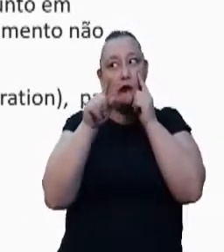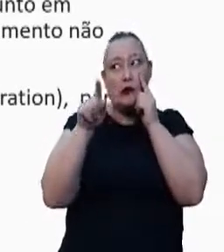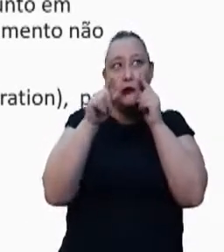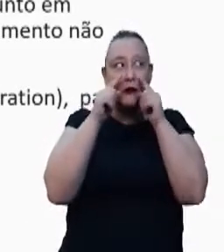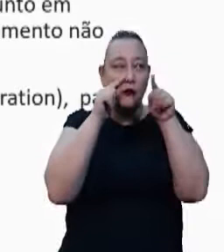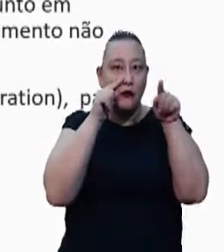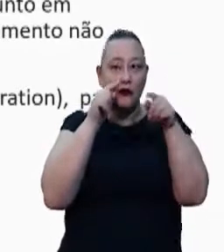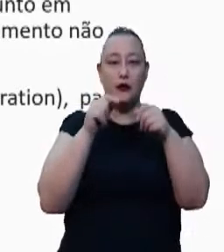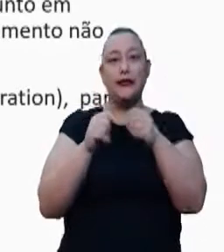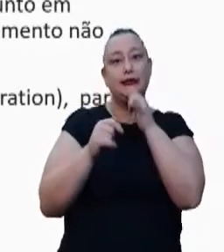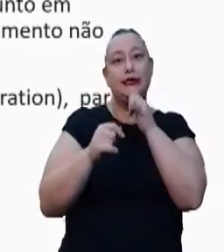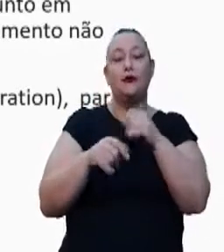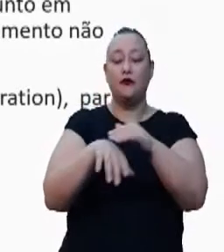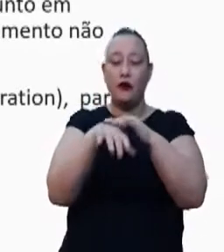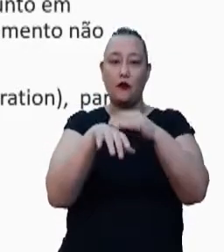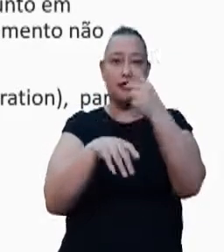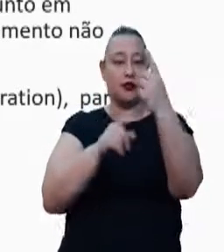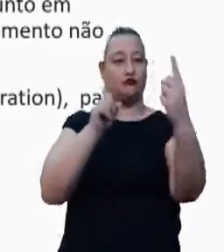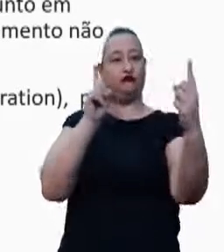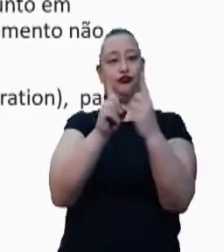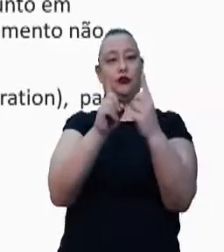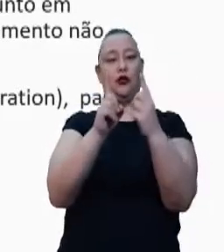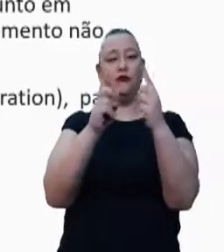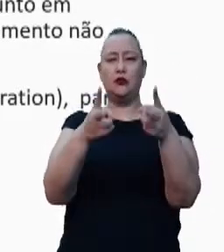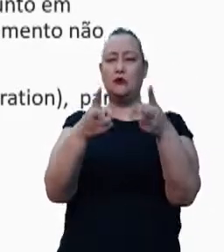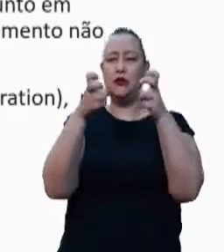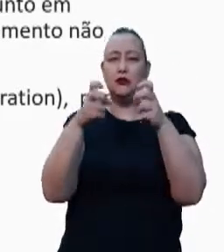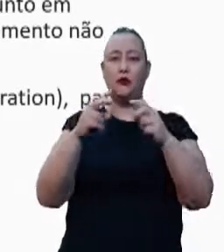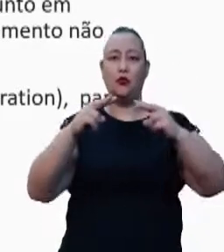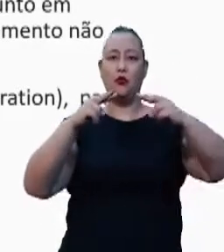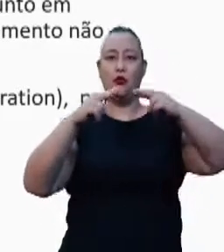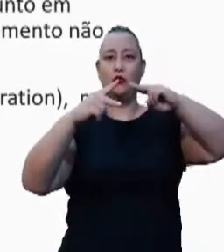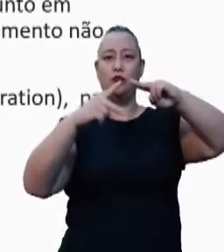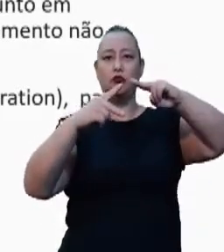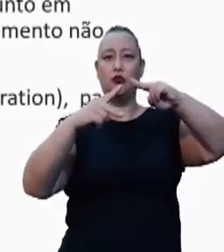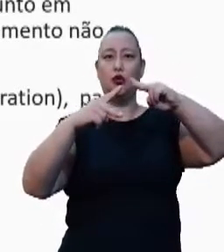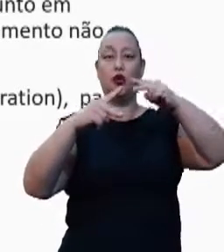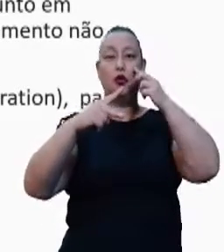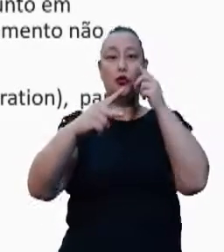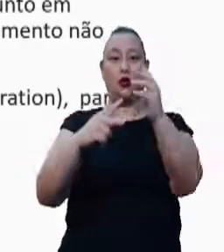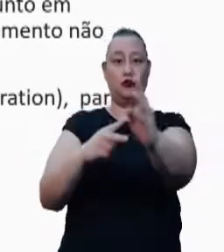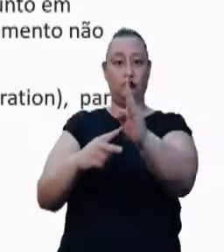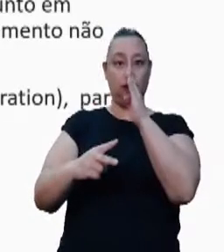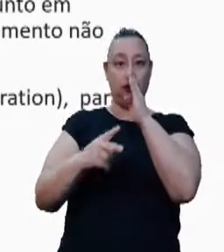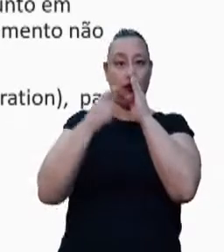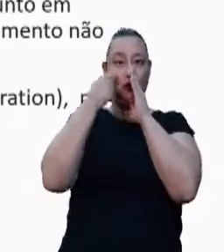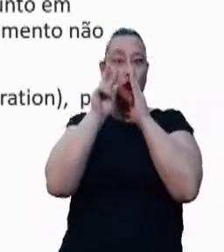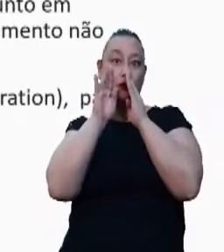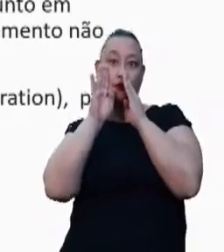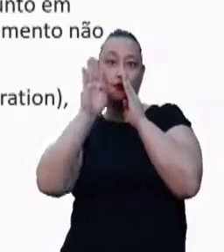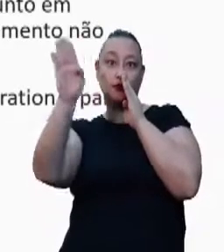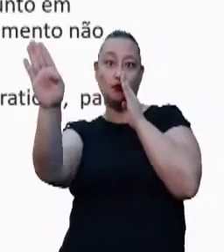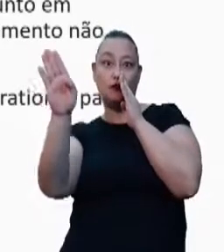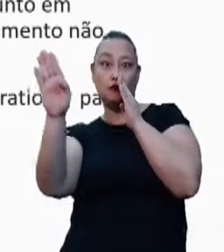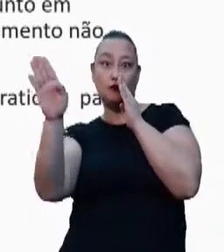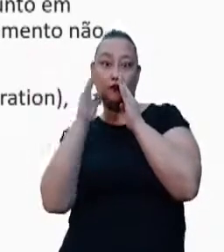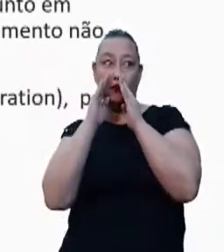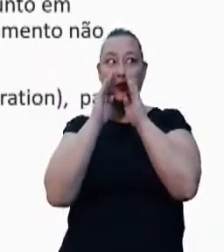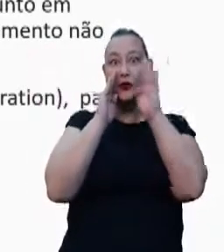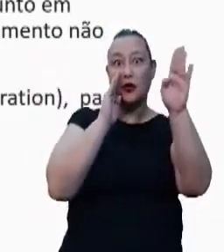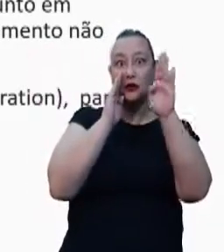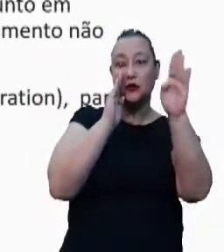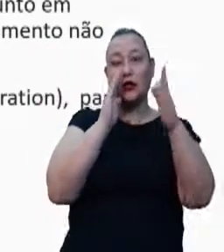por exemplo, vai conversar com você e você vê que um olho está olhando para você e o outro está olhando ou para o seu lado esquerdo